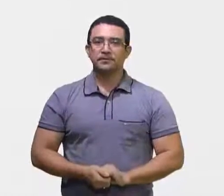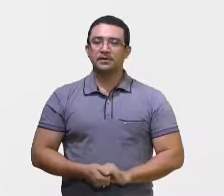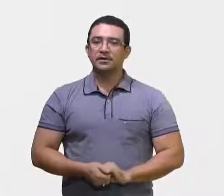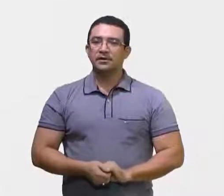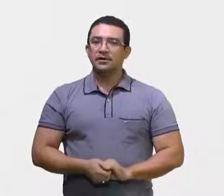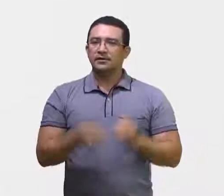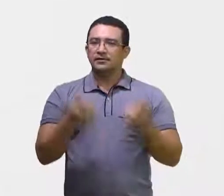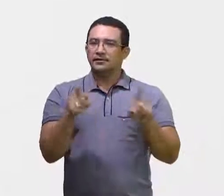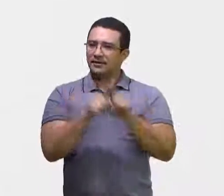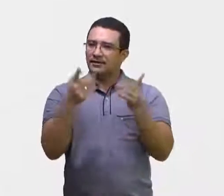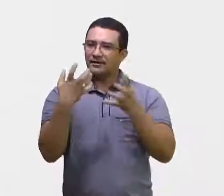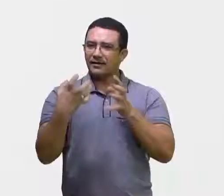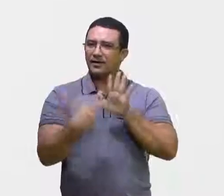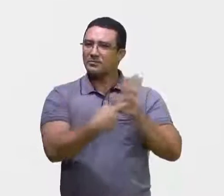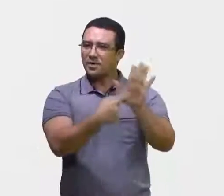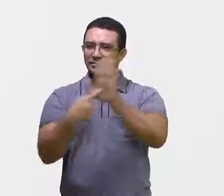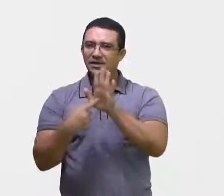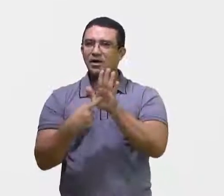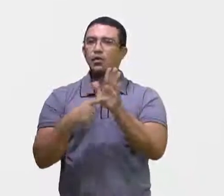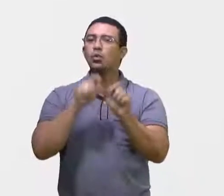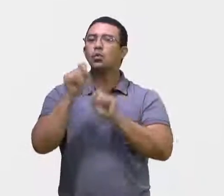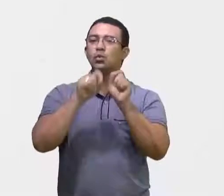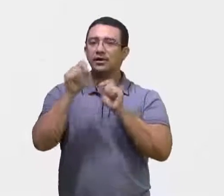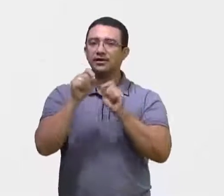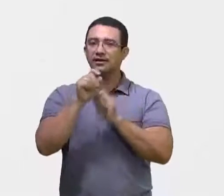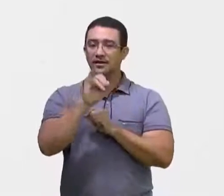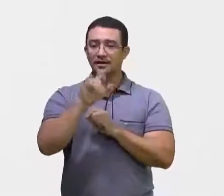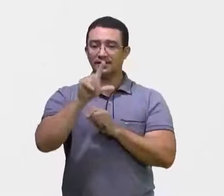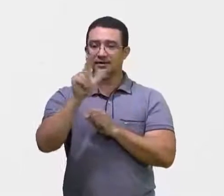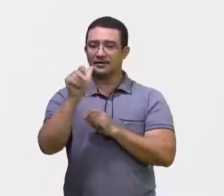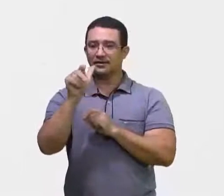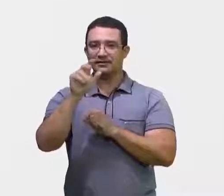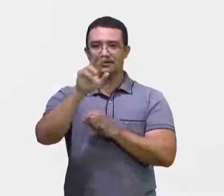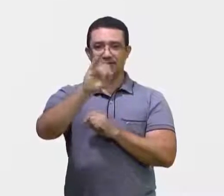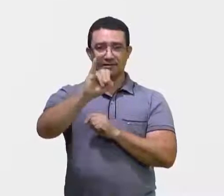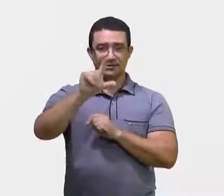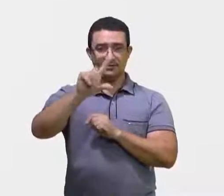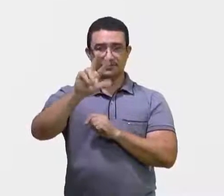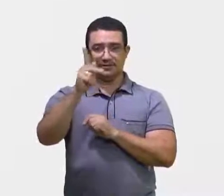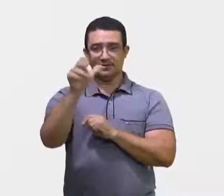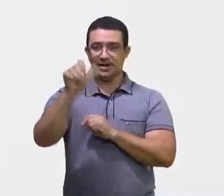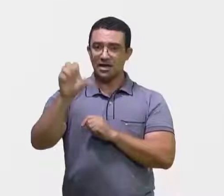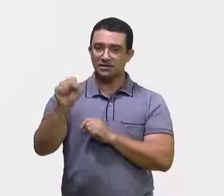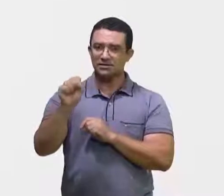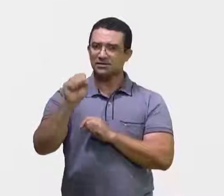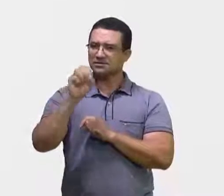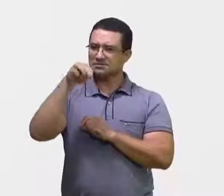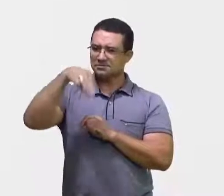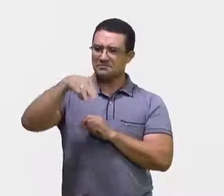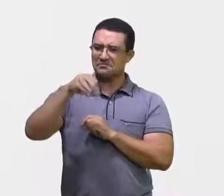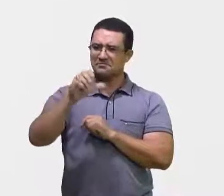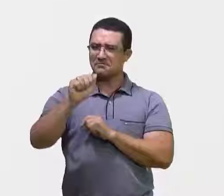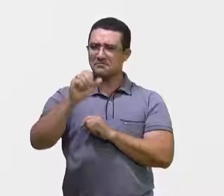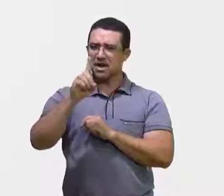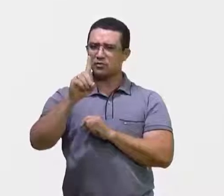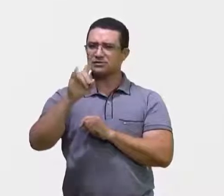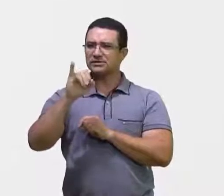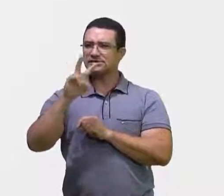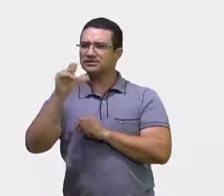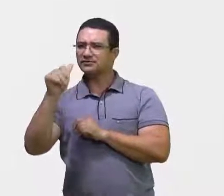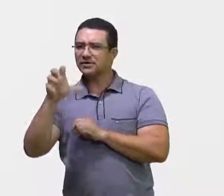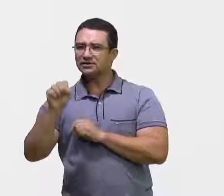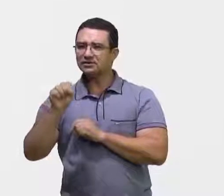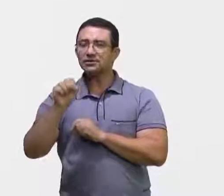as Ilhas Maldivas. Não sei se vocês conhecem ou já ouviram falar, mas as Maldivas, olha só, elas